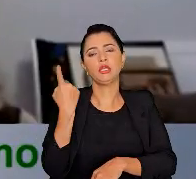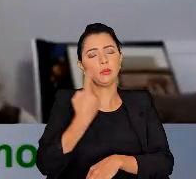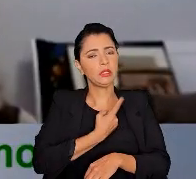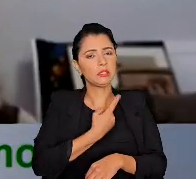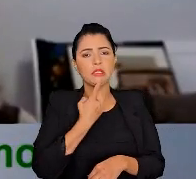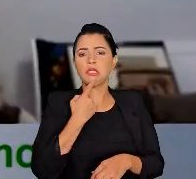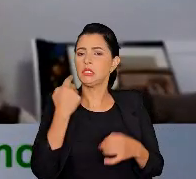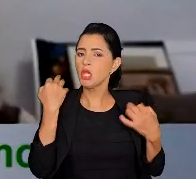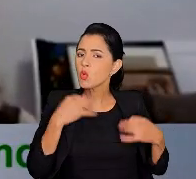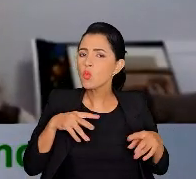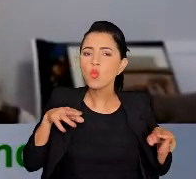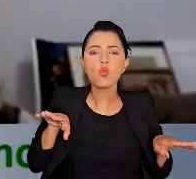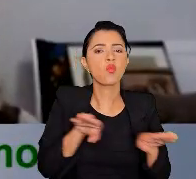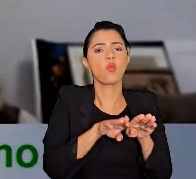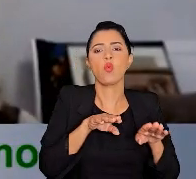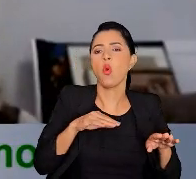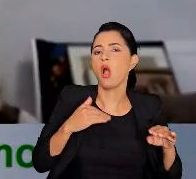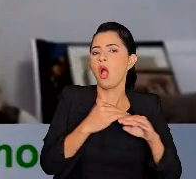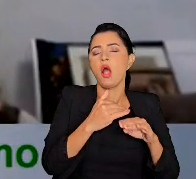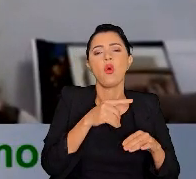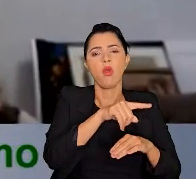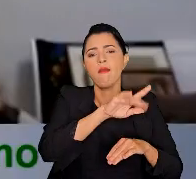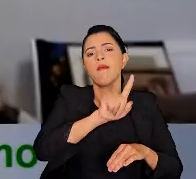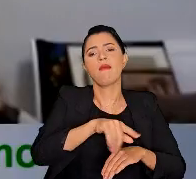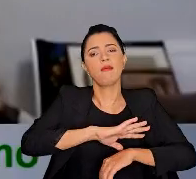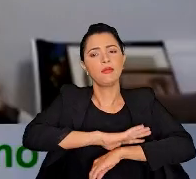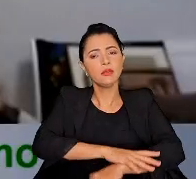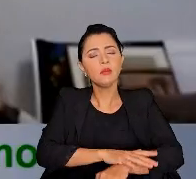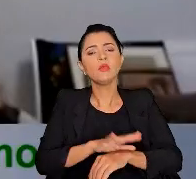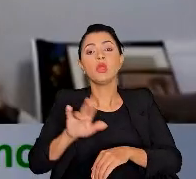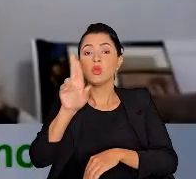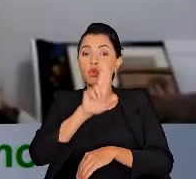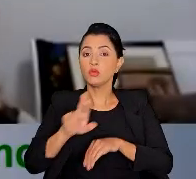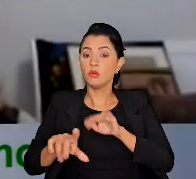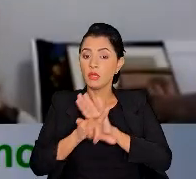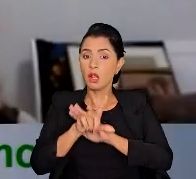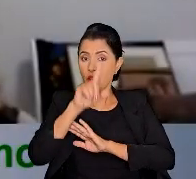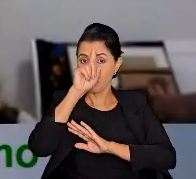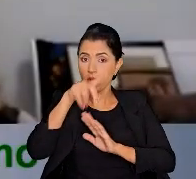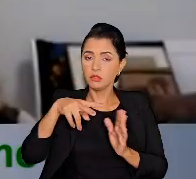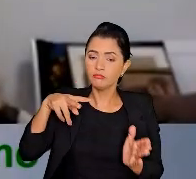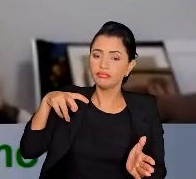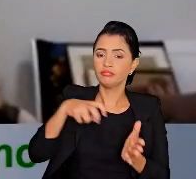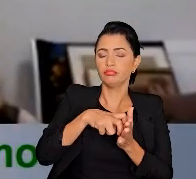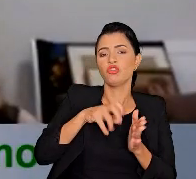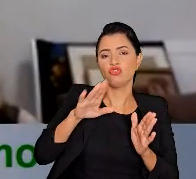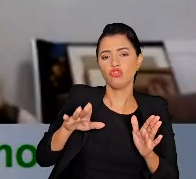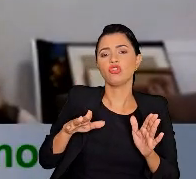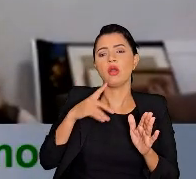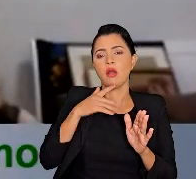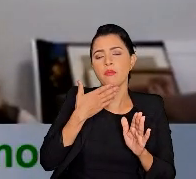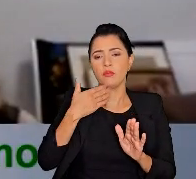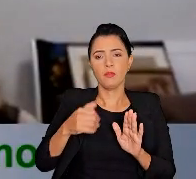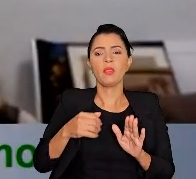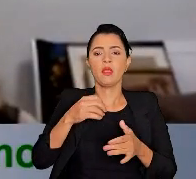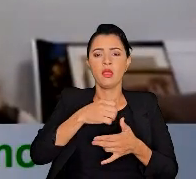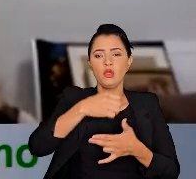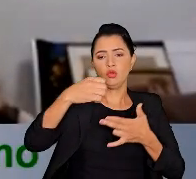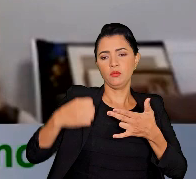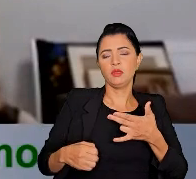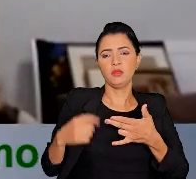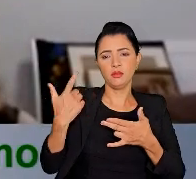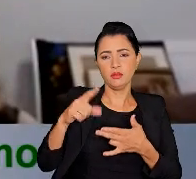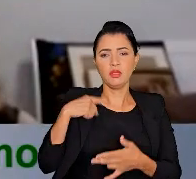tal e usar os elementos que a nossa legislação aperfeiçoada pela jurisprudência das